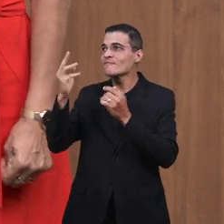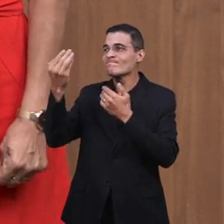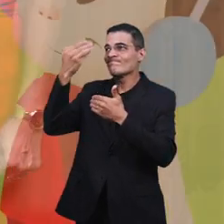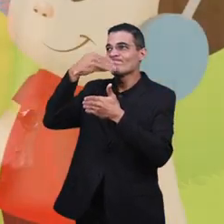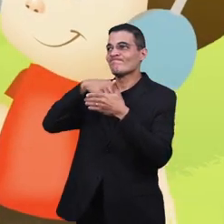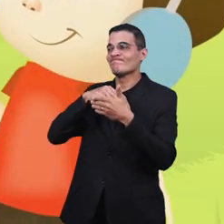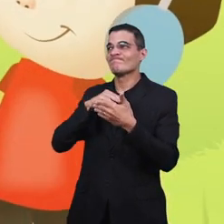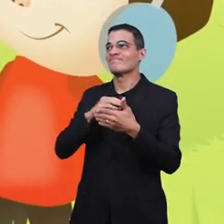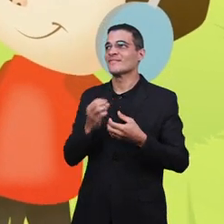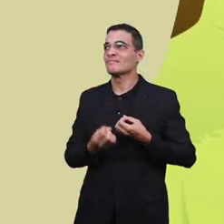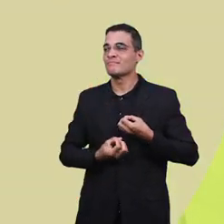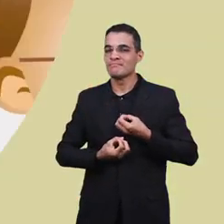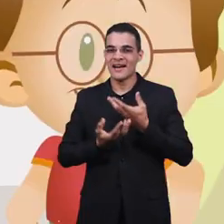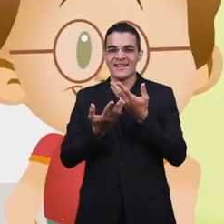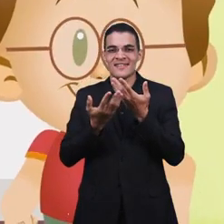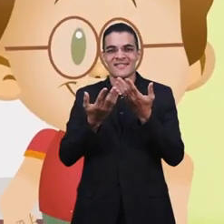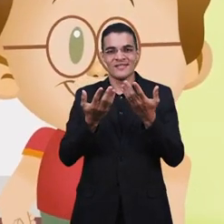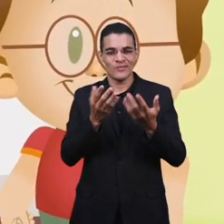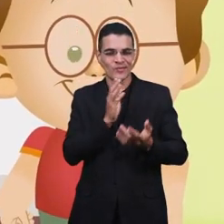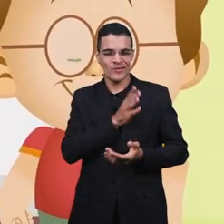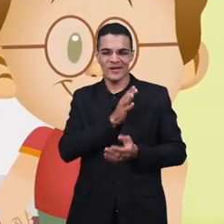Deus.